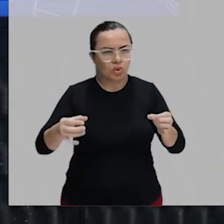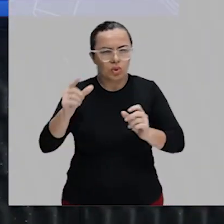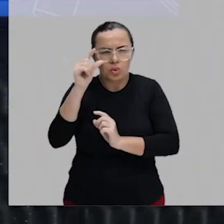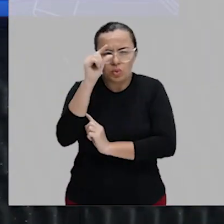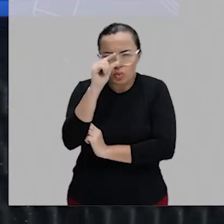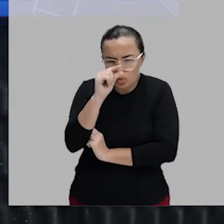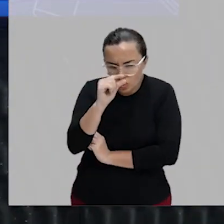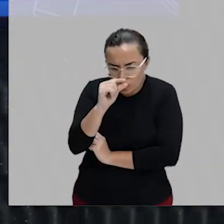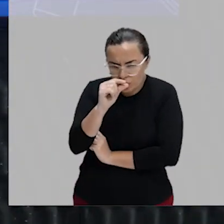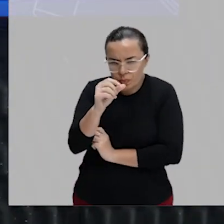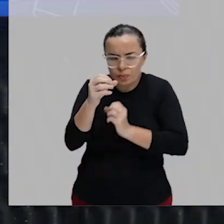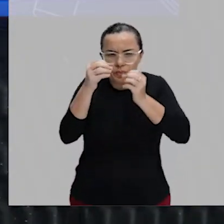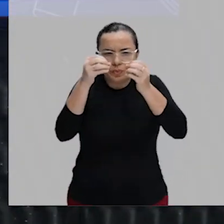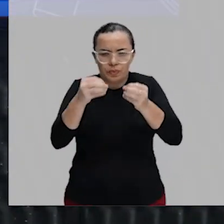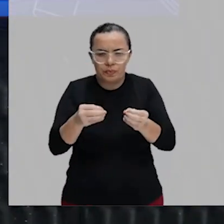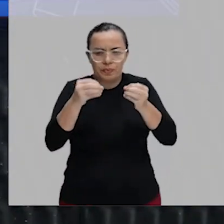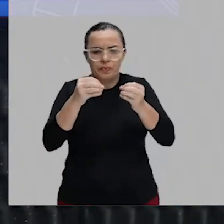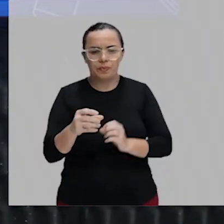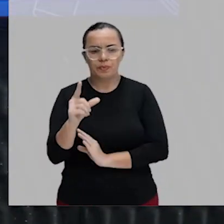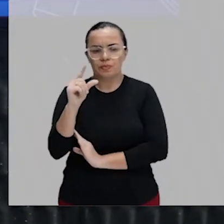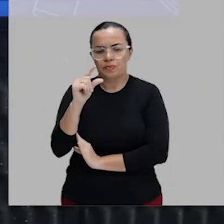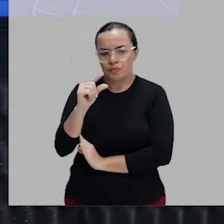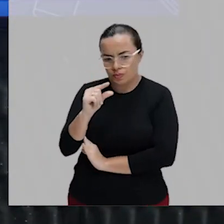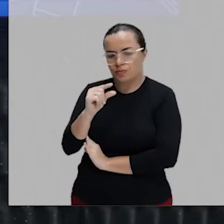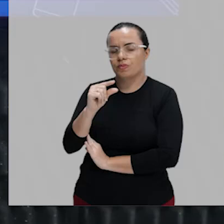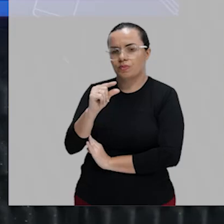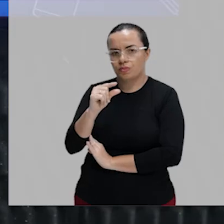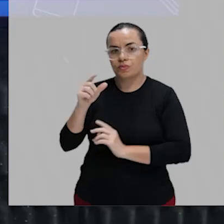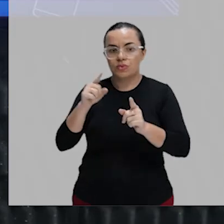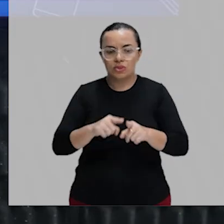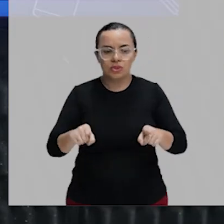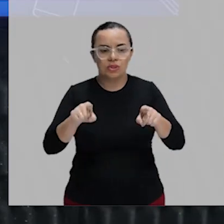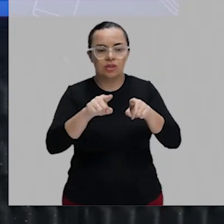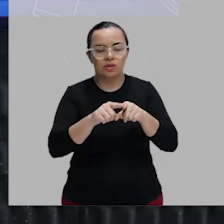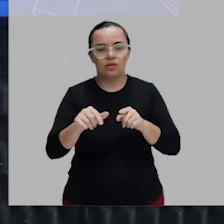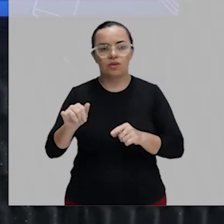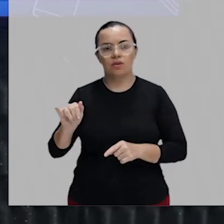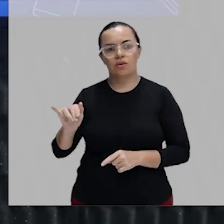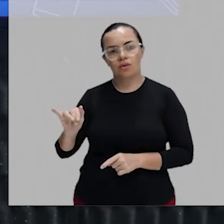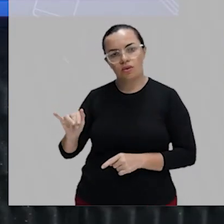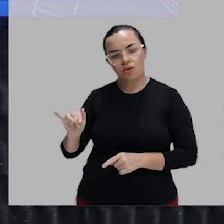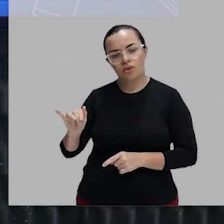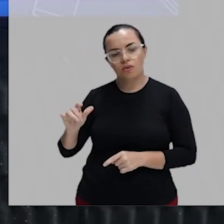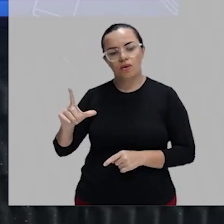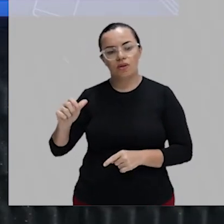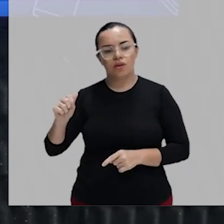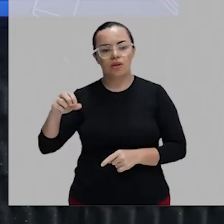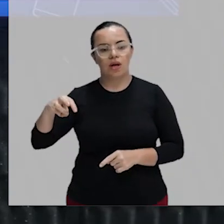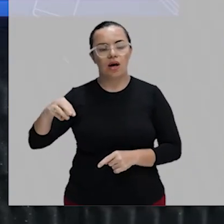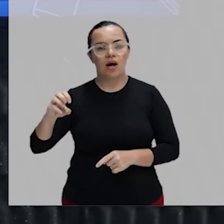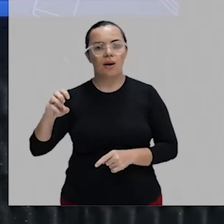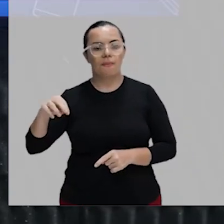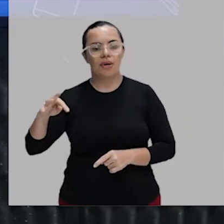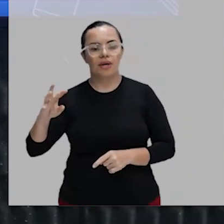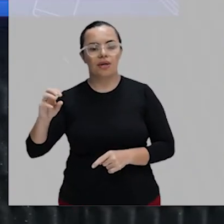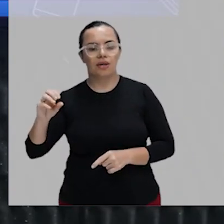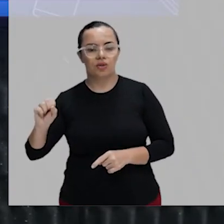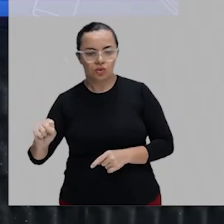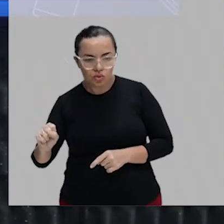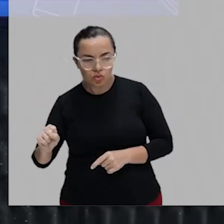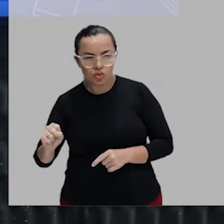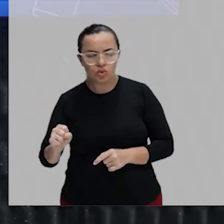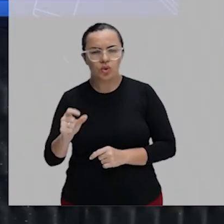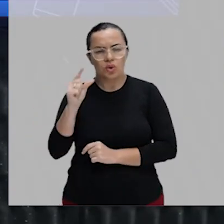pequenos tubinhos, né, muito pequenos, e filamentos. Nesse caso, os filamentos são chamados de